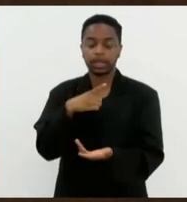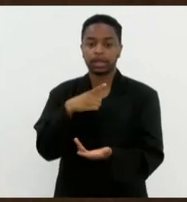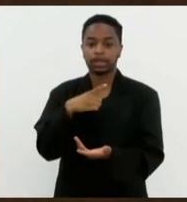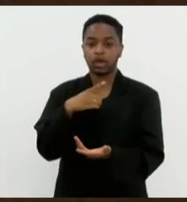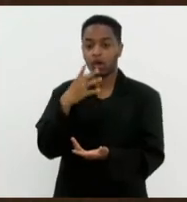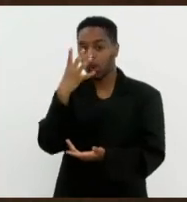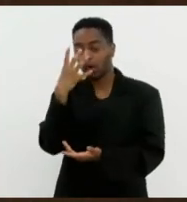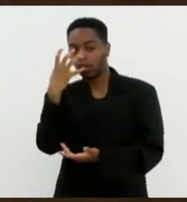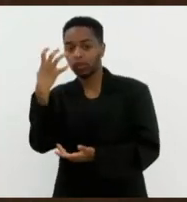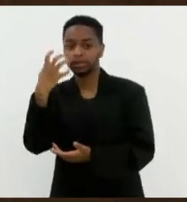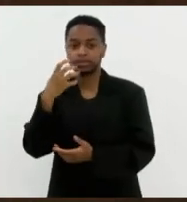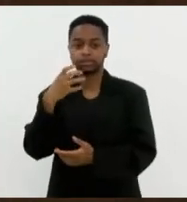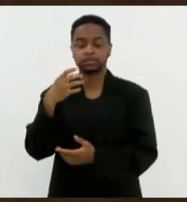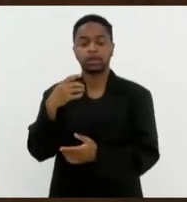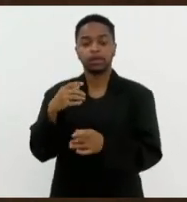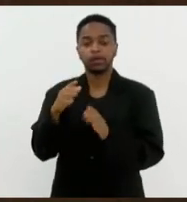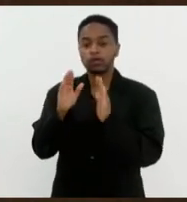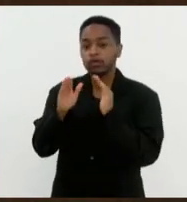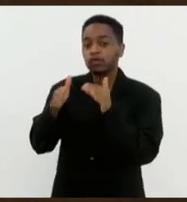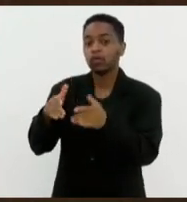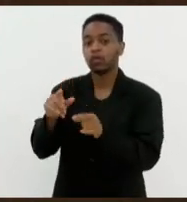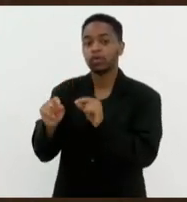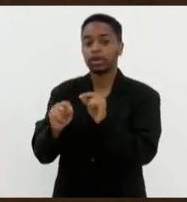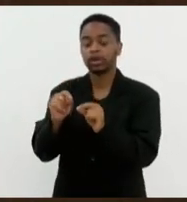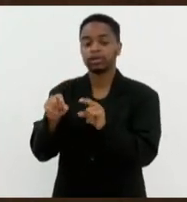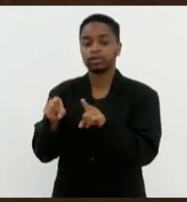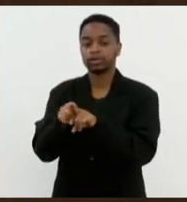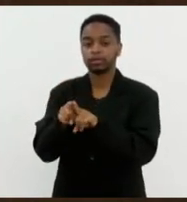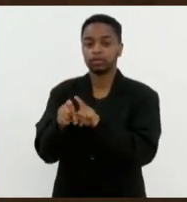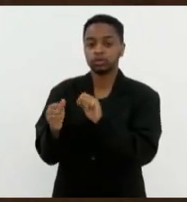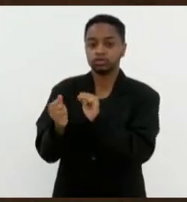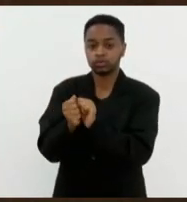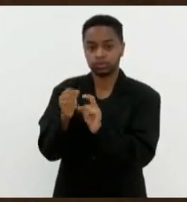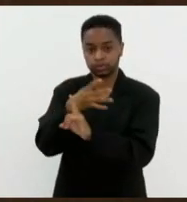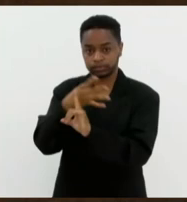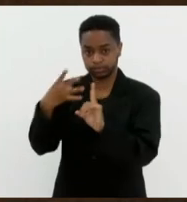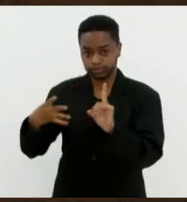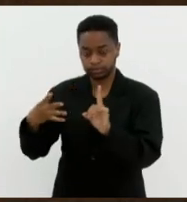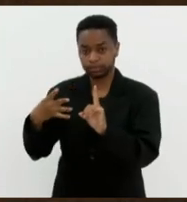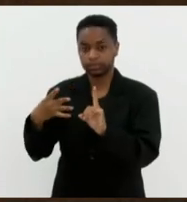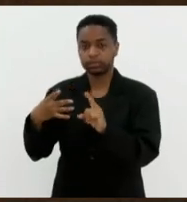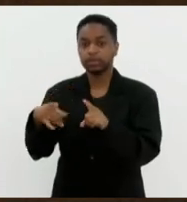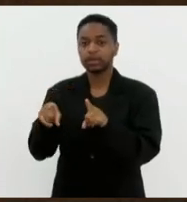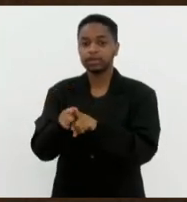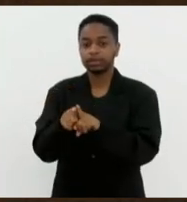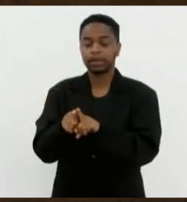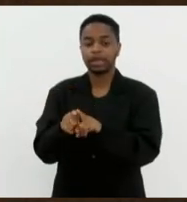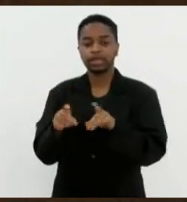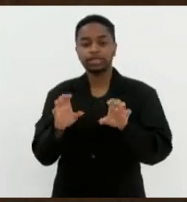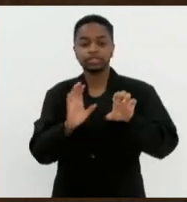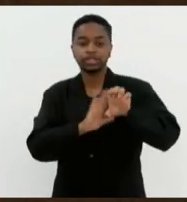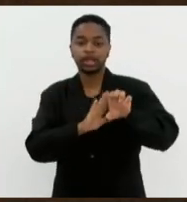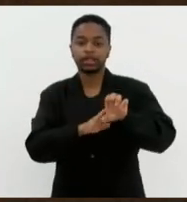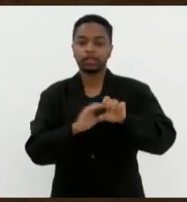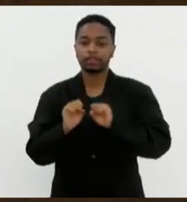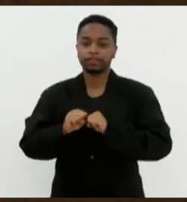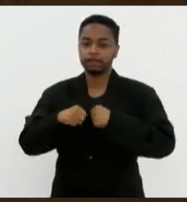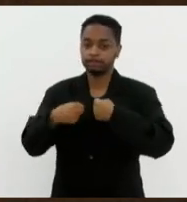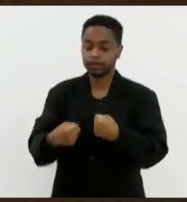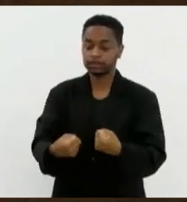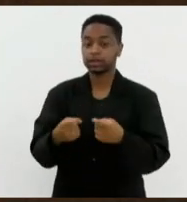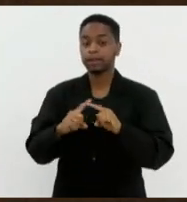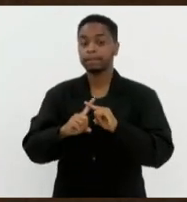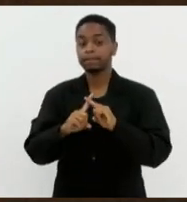sexuais voltados e junto ali ao LGBT, que a esquerda muito defende aqui,